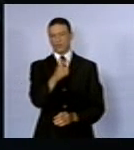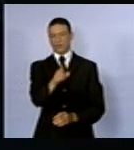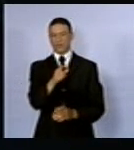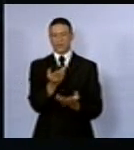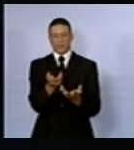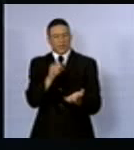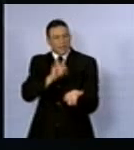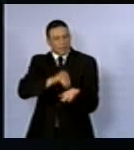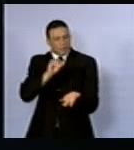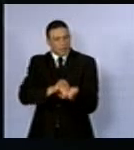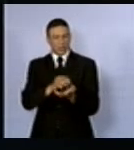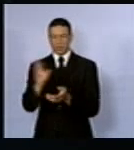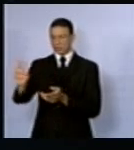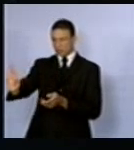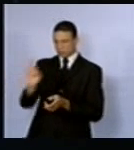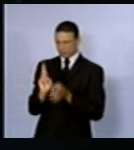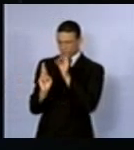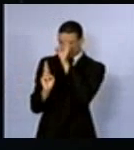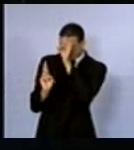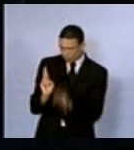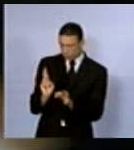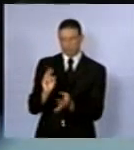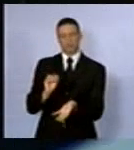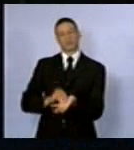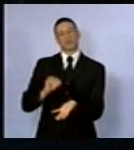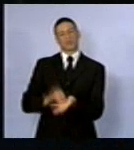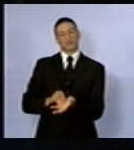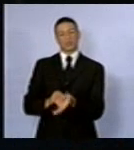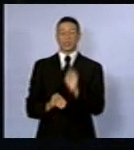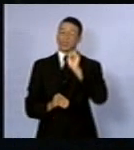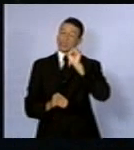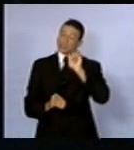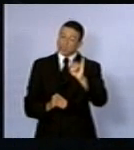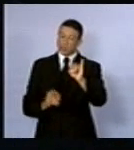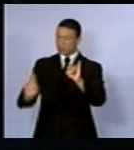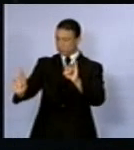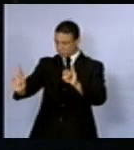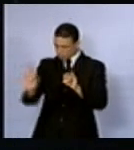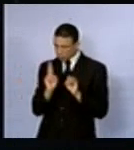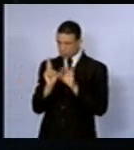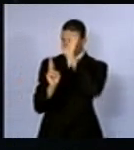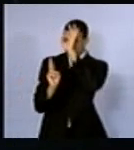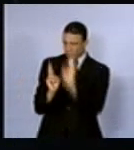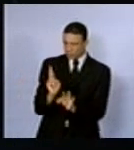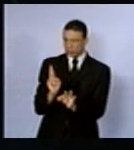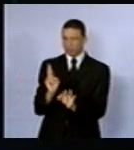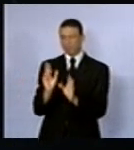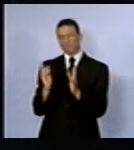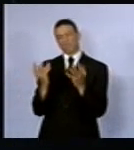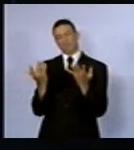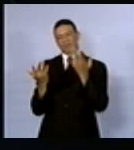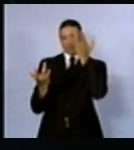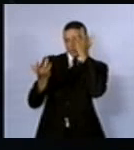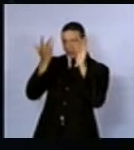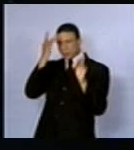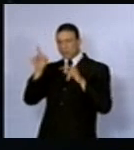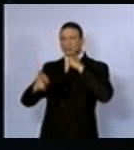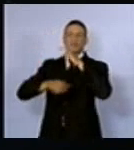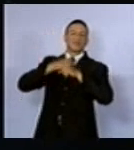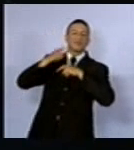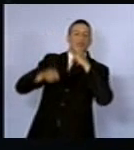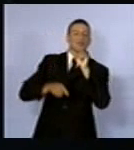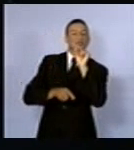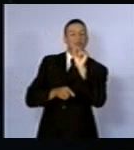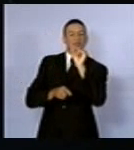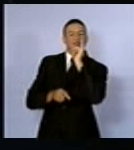uma confirmação dessa hipótese. E ainda que houvesse essa confirmação, desconhece-se também qual seria